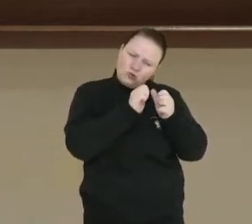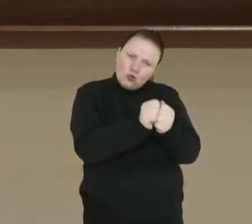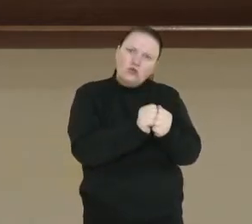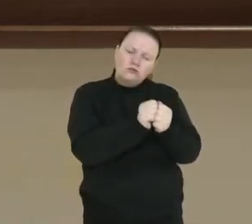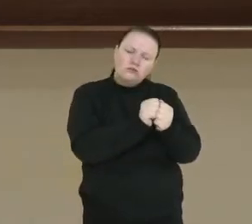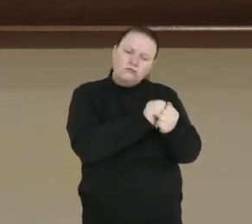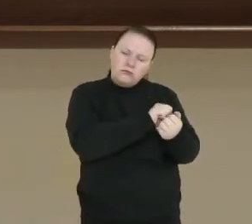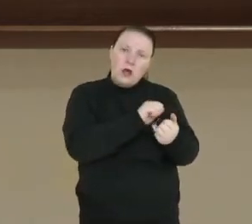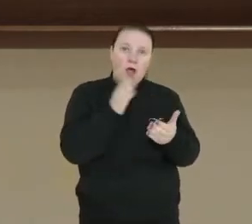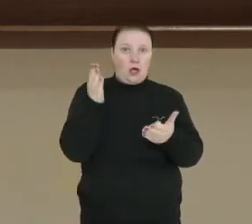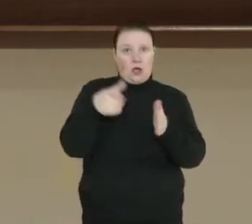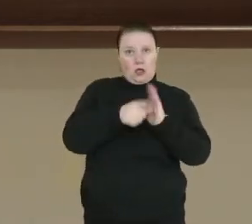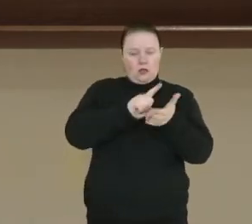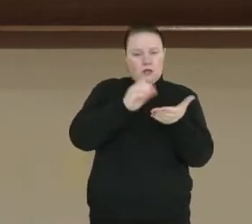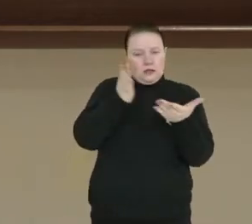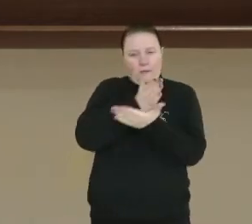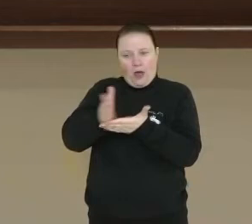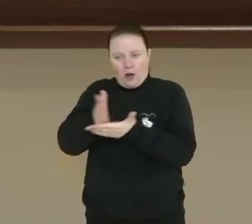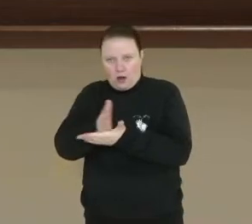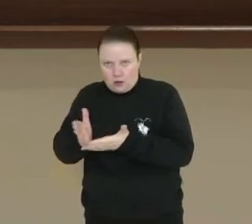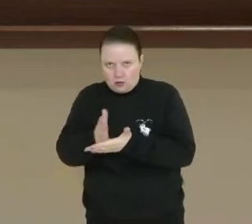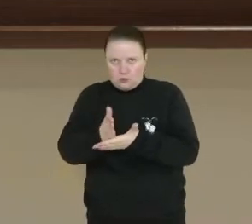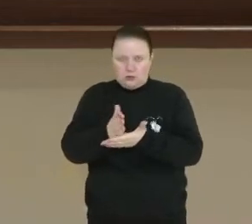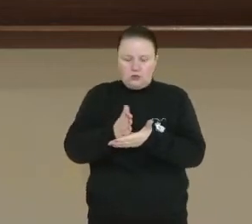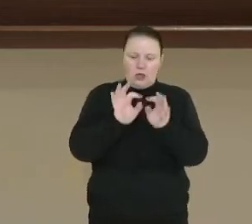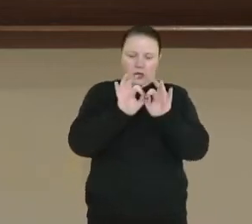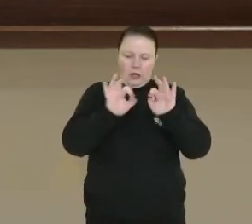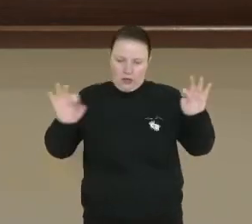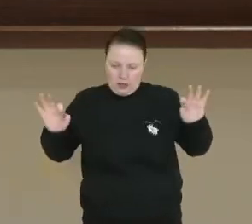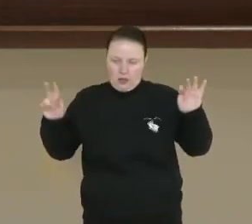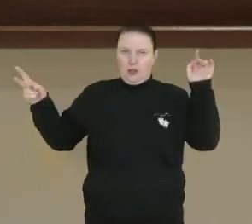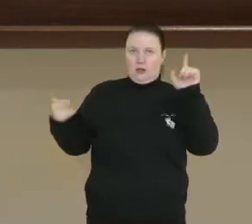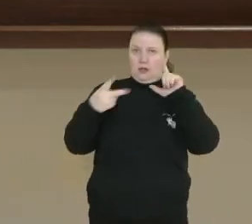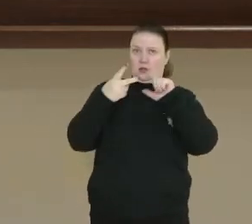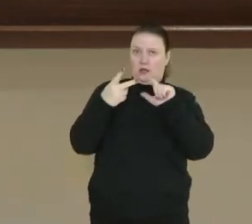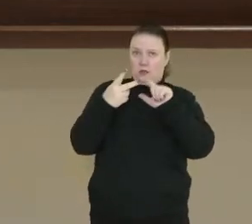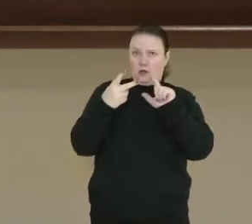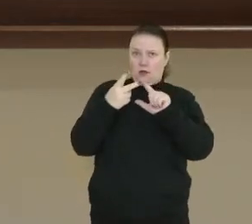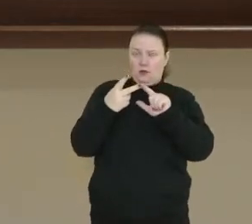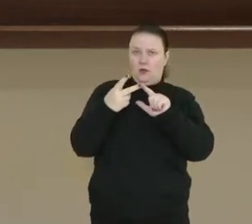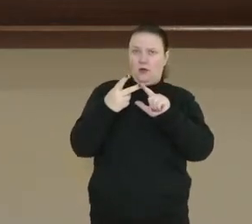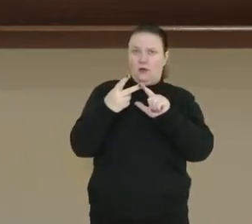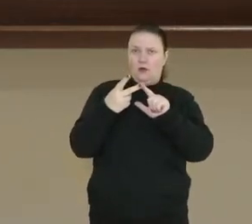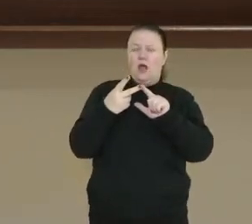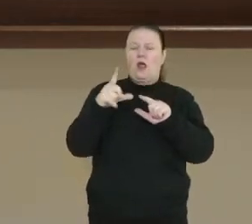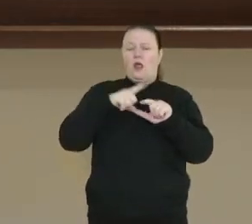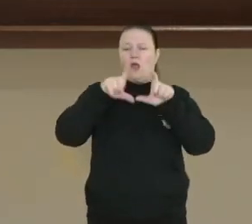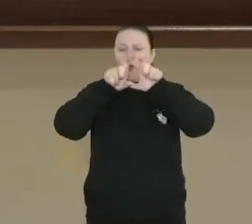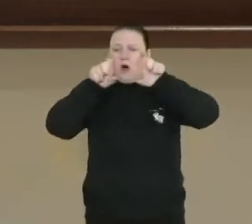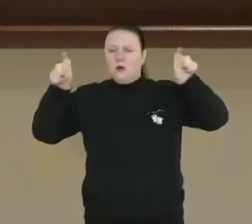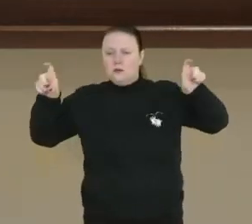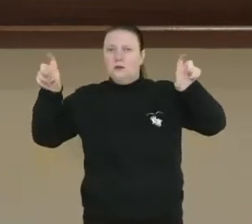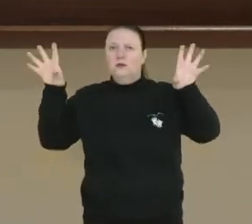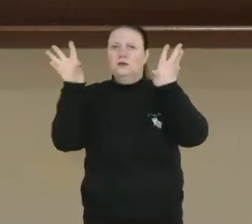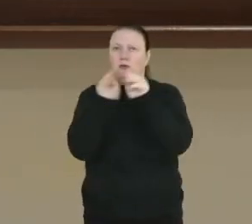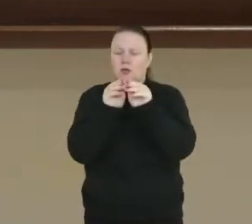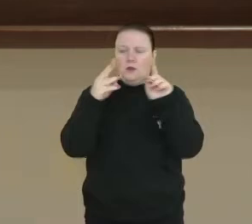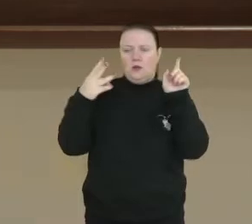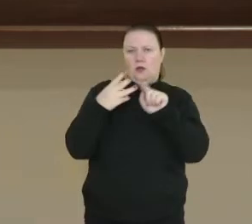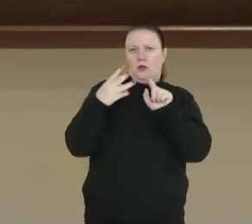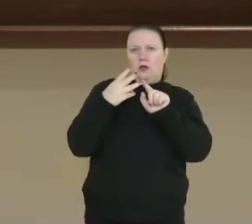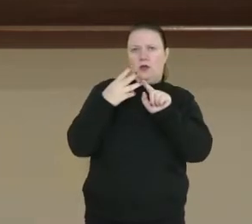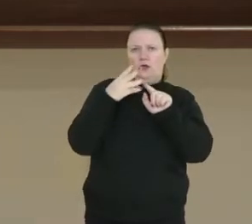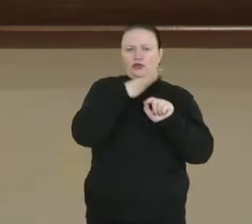estudou separadamente a equação da reta, depois trabalhamos com a equação reduzida, depois a equação geral da